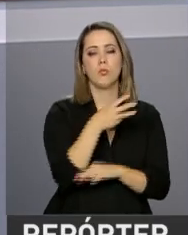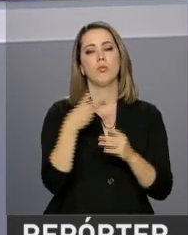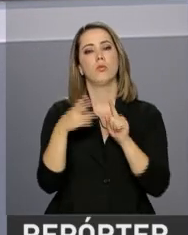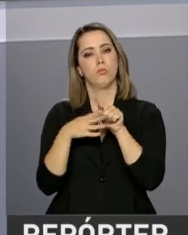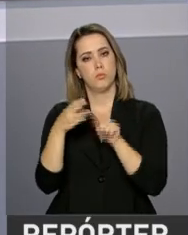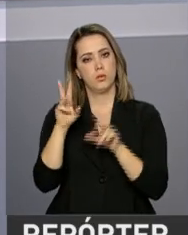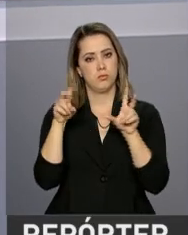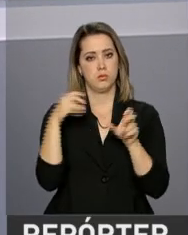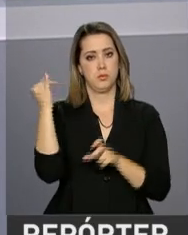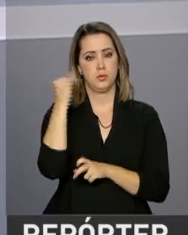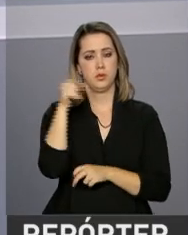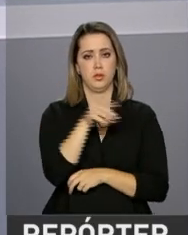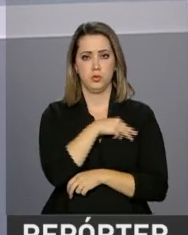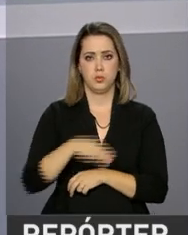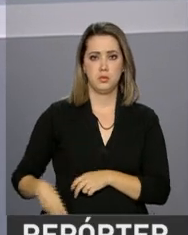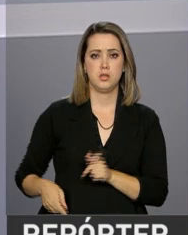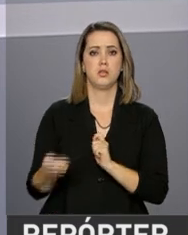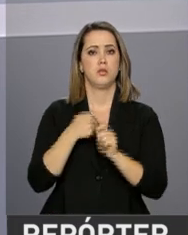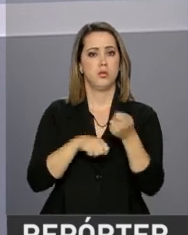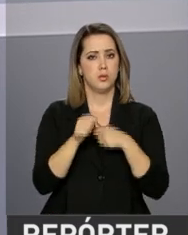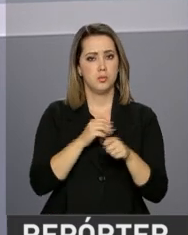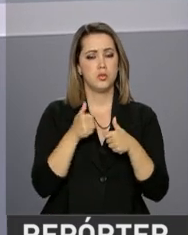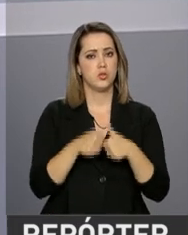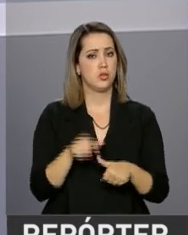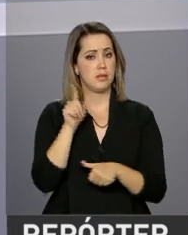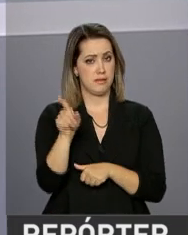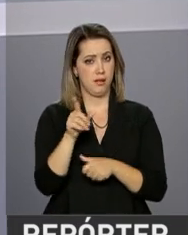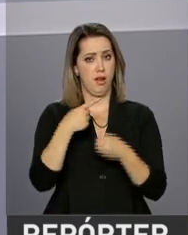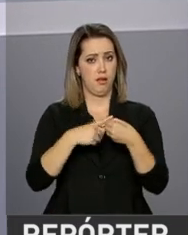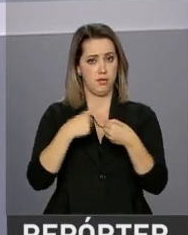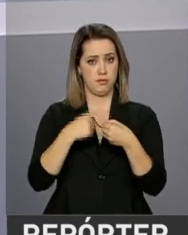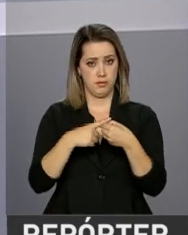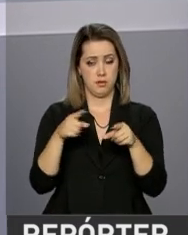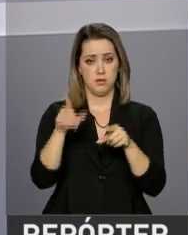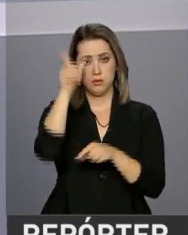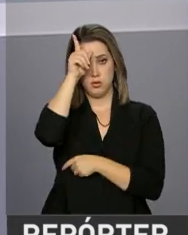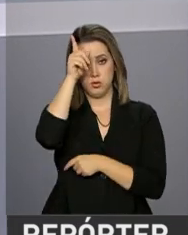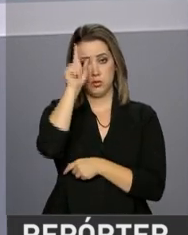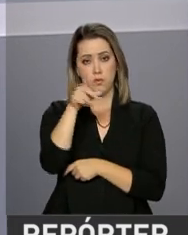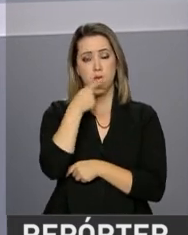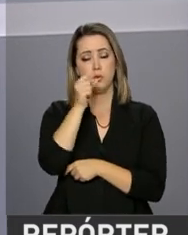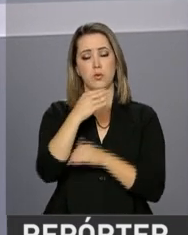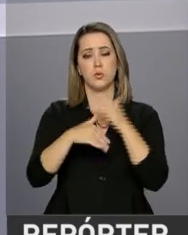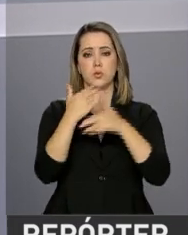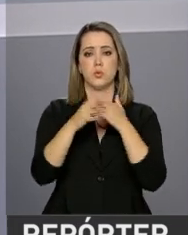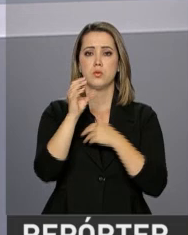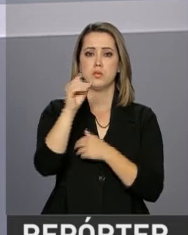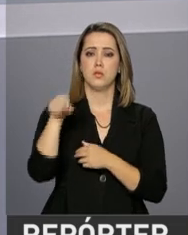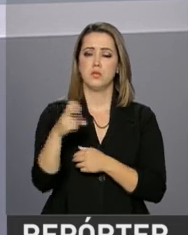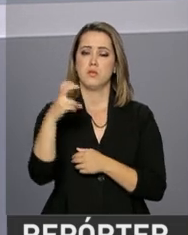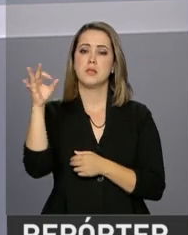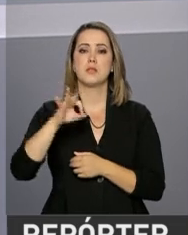e henrique meirelles já está em hamburgo na alemanha e disse que está mantida a previsão de crescimento da economia brasileira em meio por cento